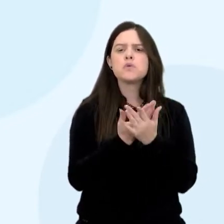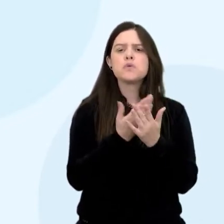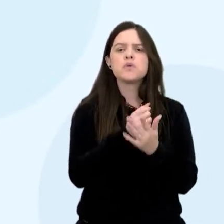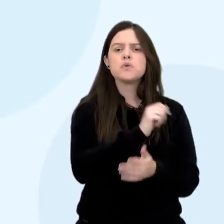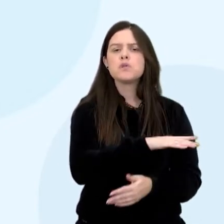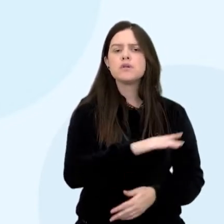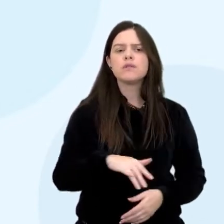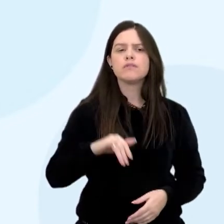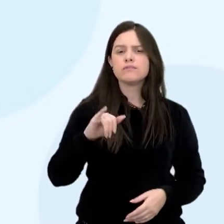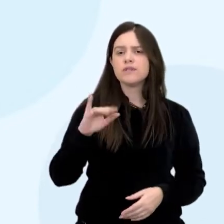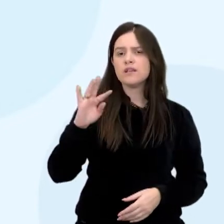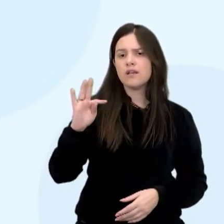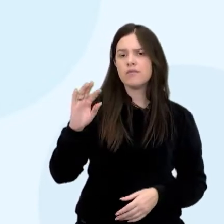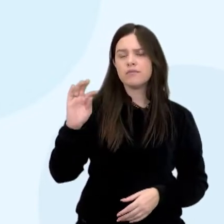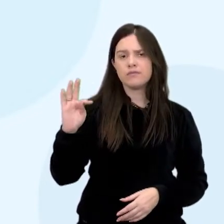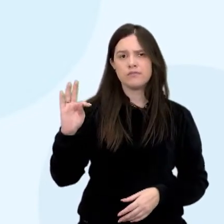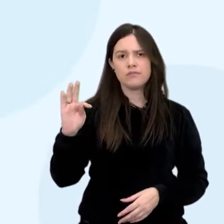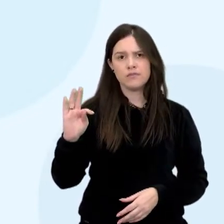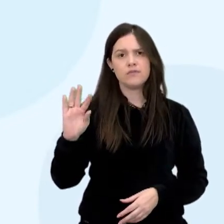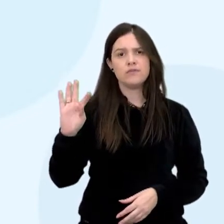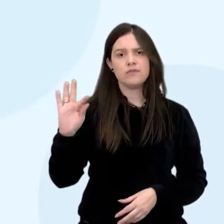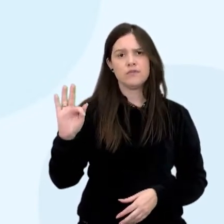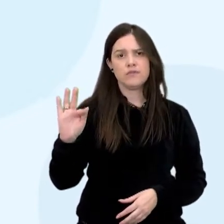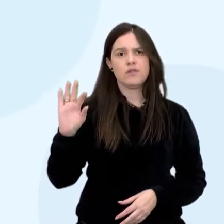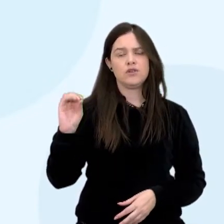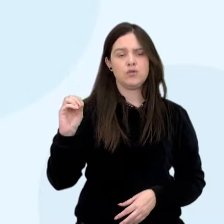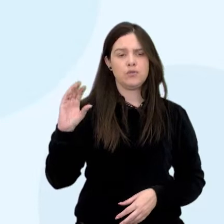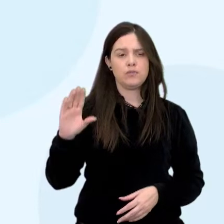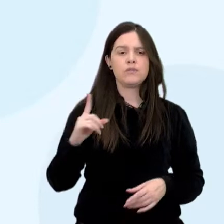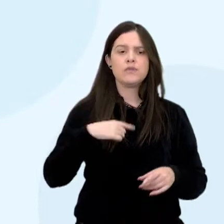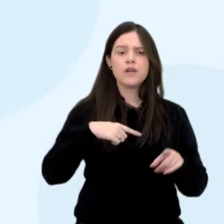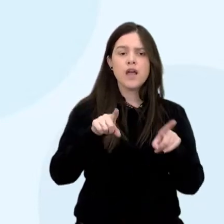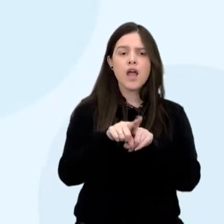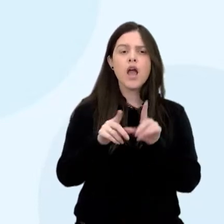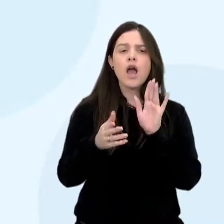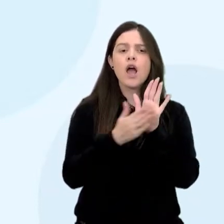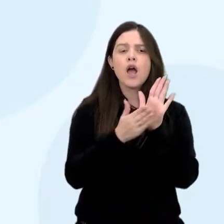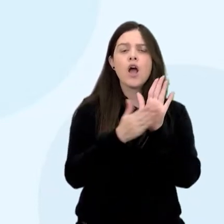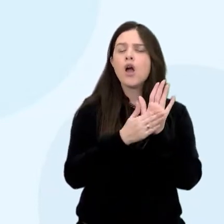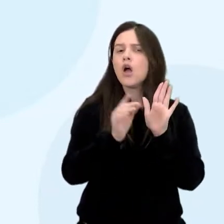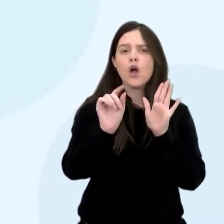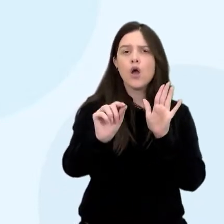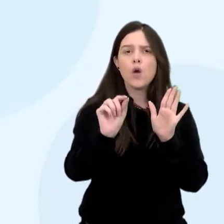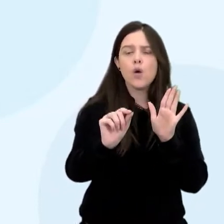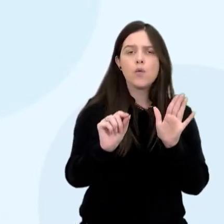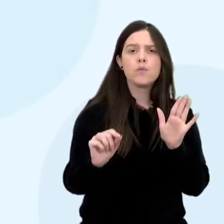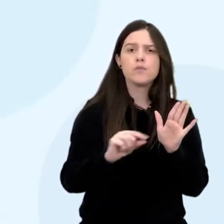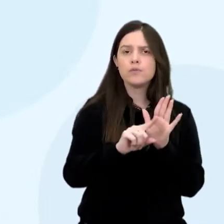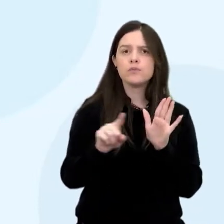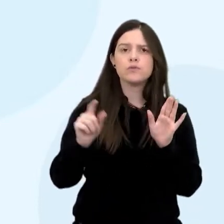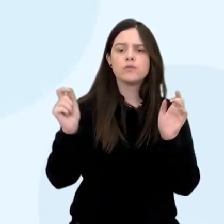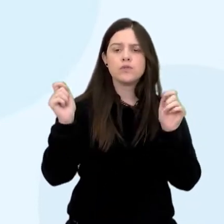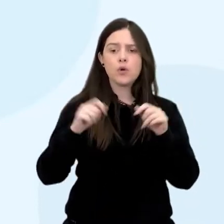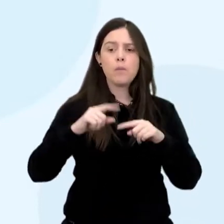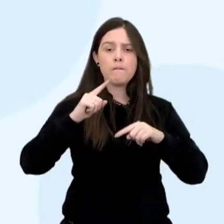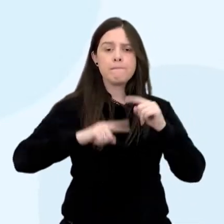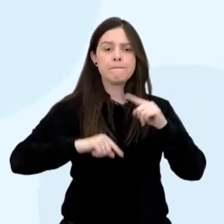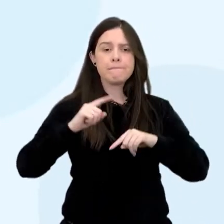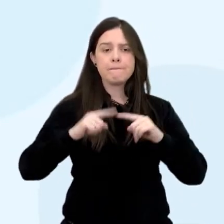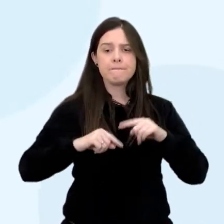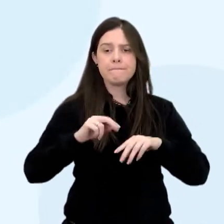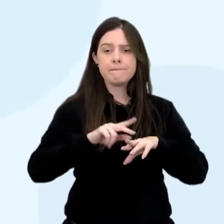Tocantins. Então, a proposta é o seguinte, eles fizeram esse artigo, né, que a gente achou, inclusive está no material aí do